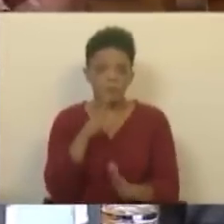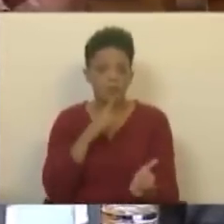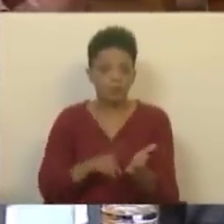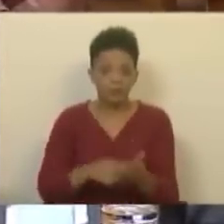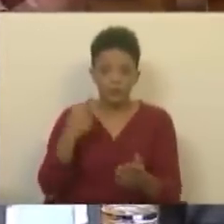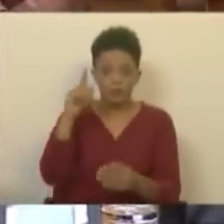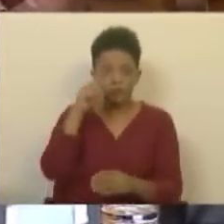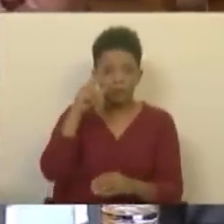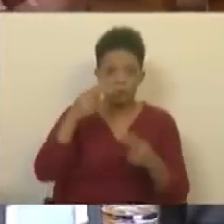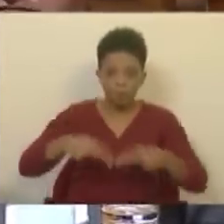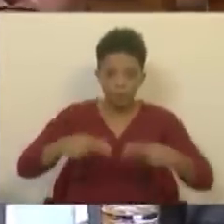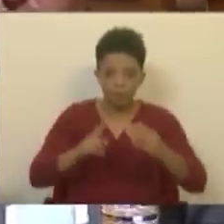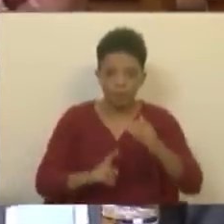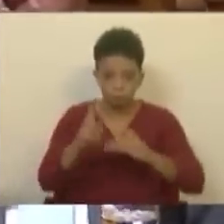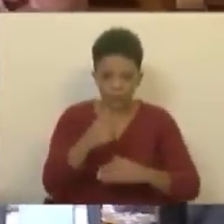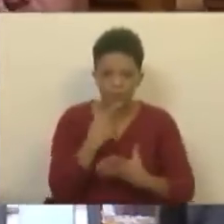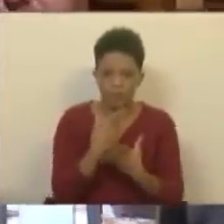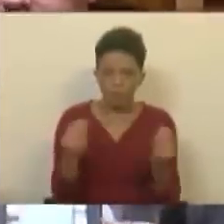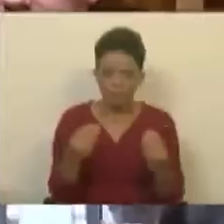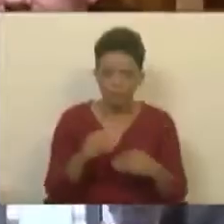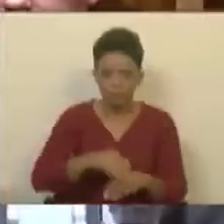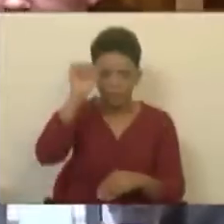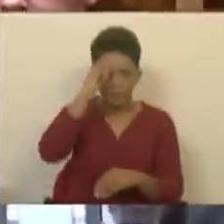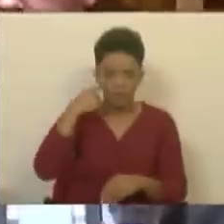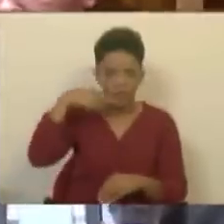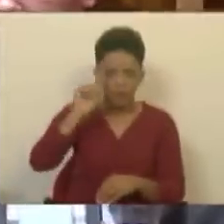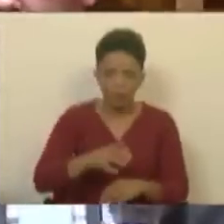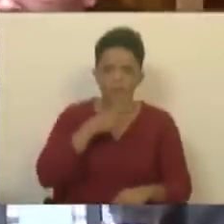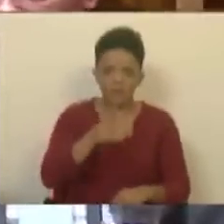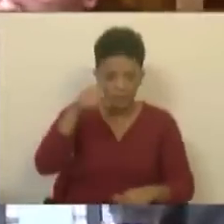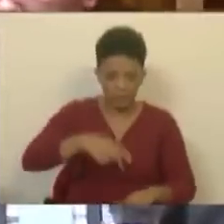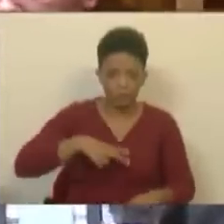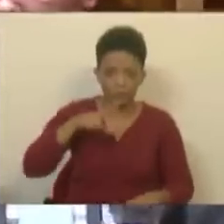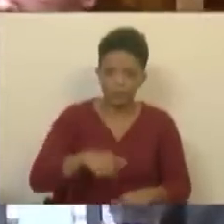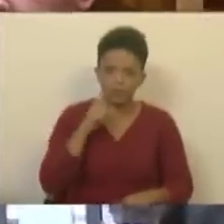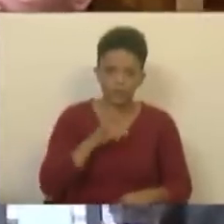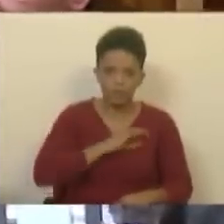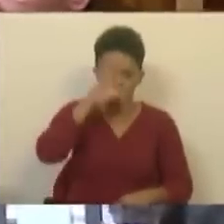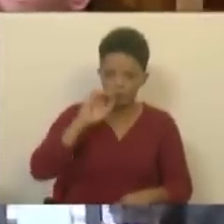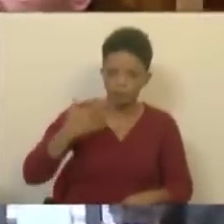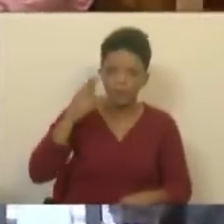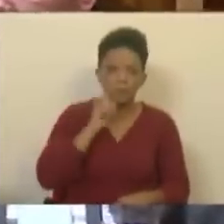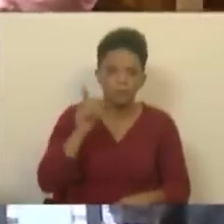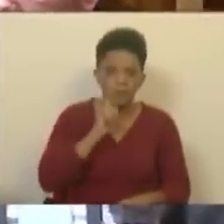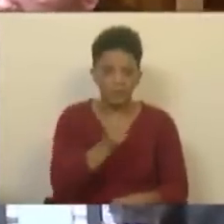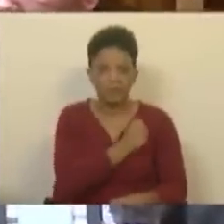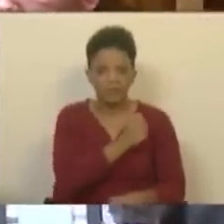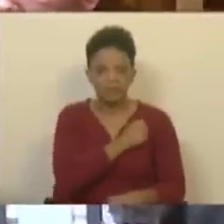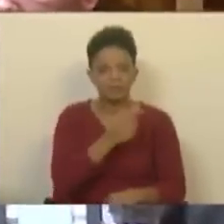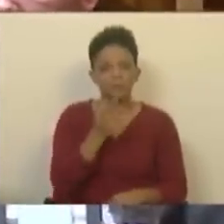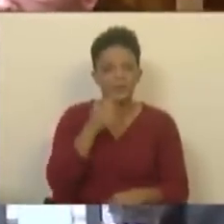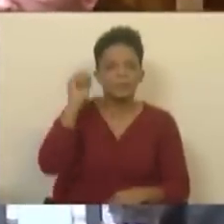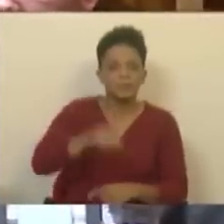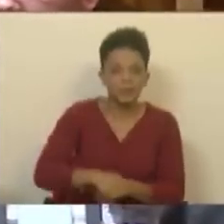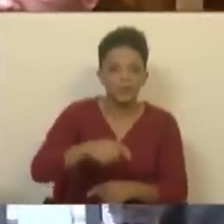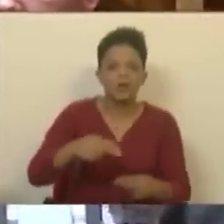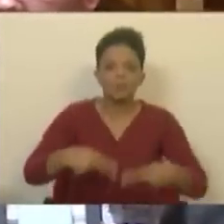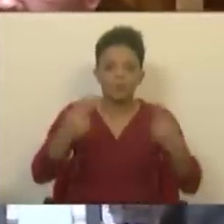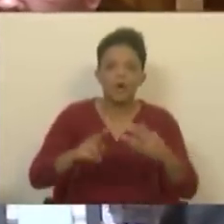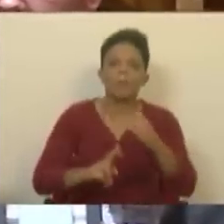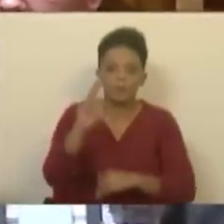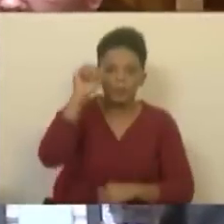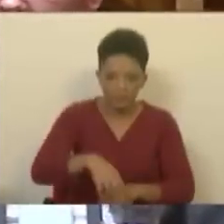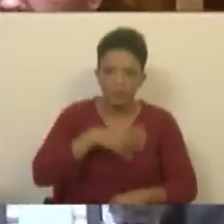é a realidade as portagens aumentaram e muito no dia 1 de Janeiro diga isso aqueles portugueses Porque é importante lá em casa receba sim os portais